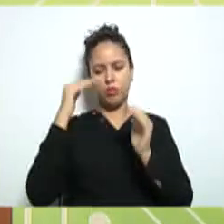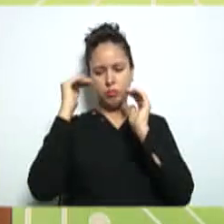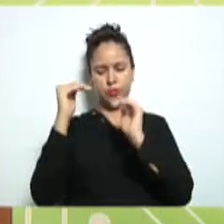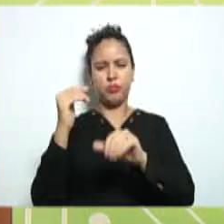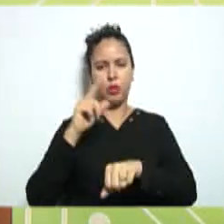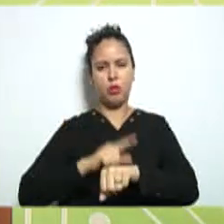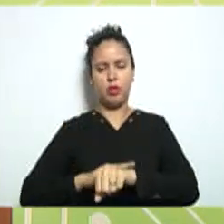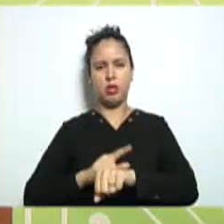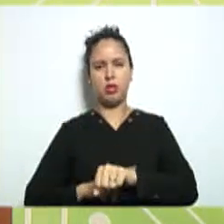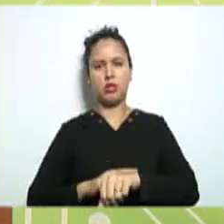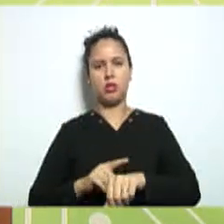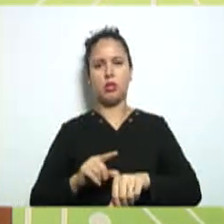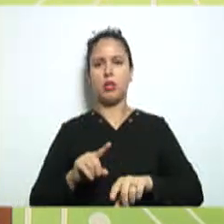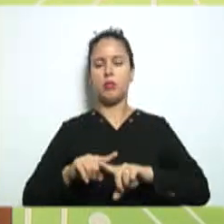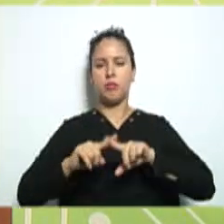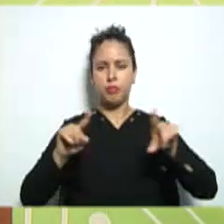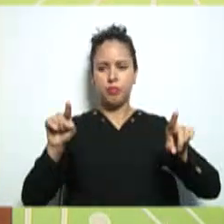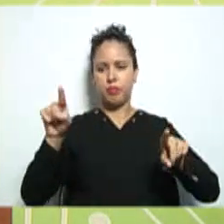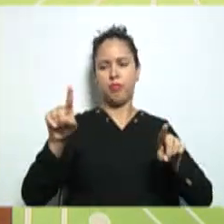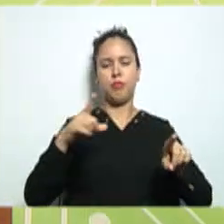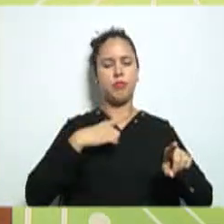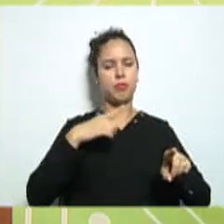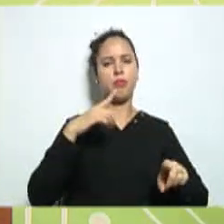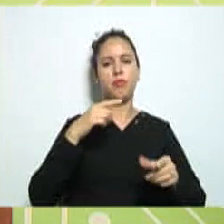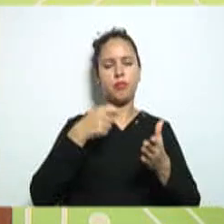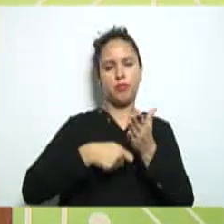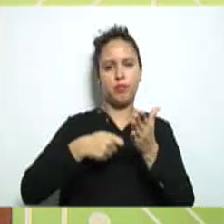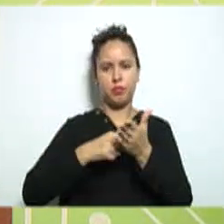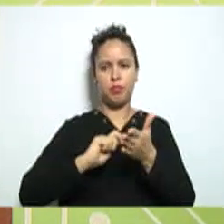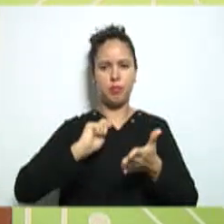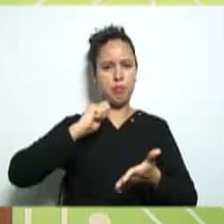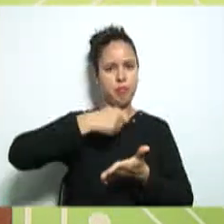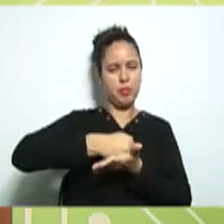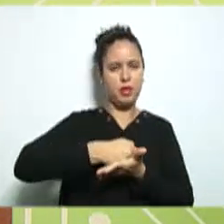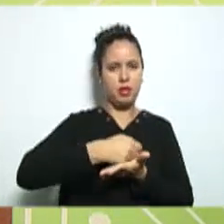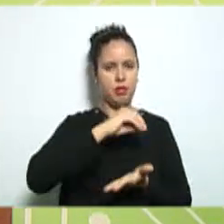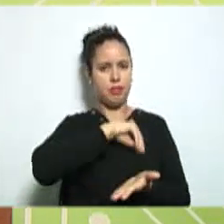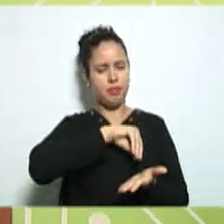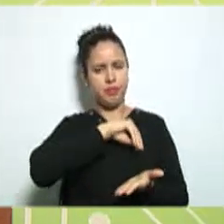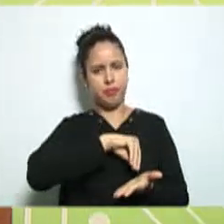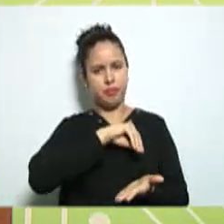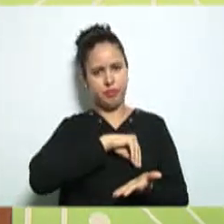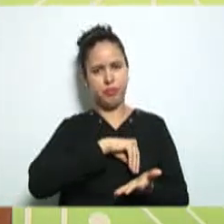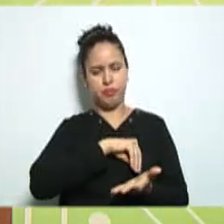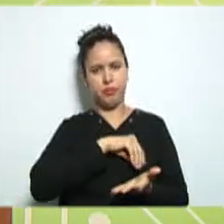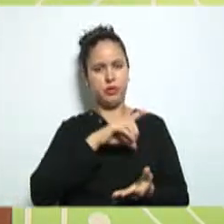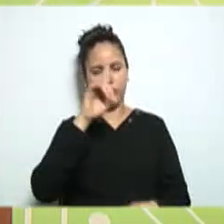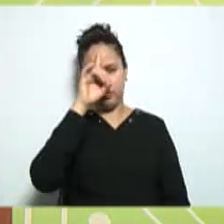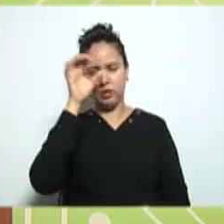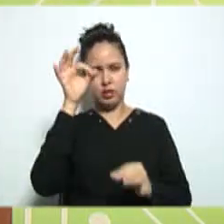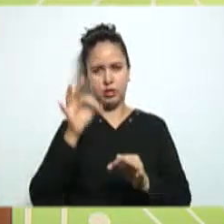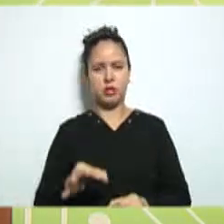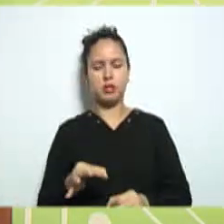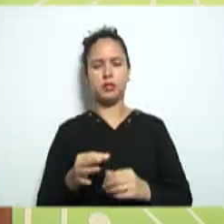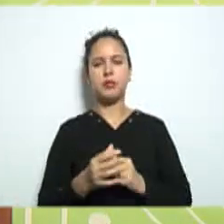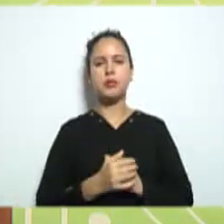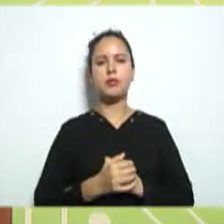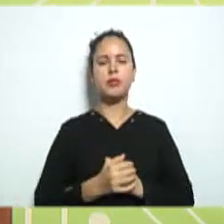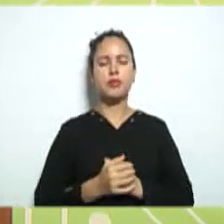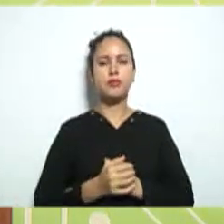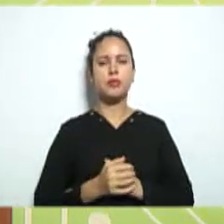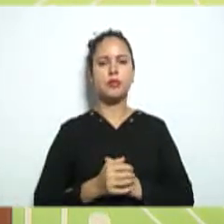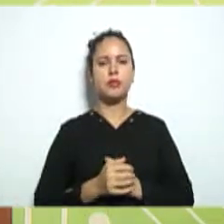tem o dever de pagar o meu salário na data combinada. Porque se está